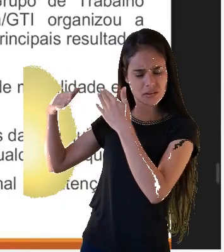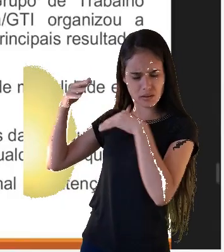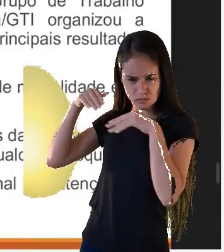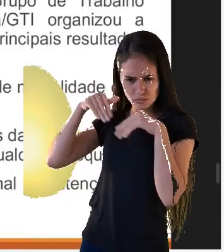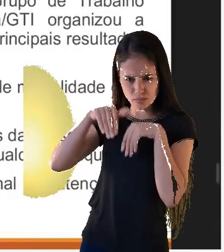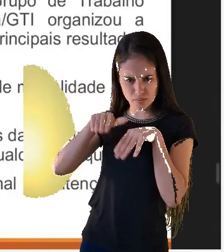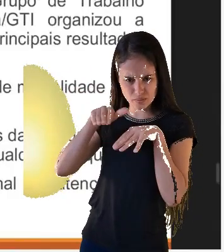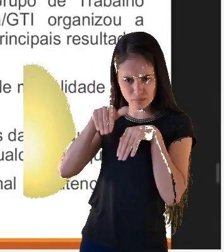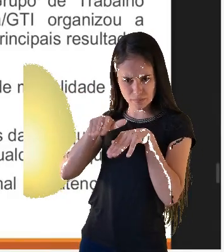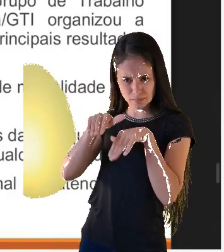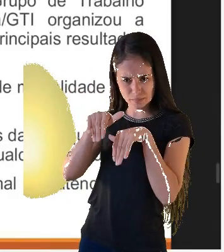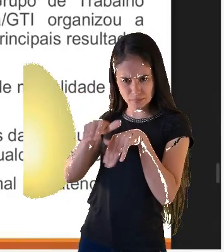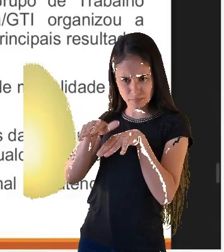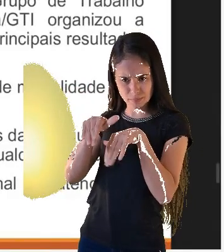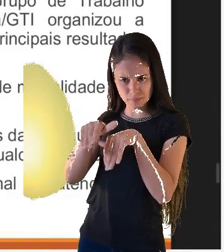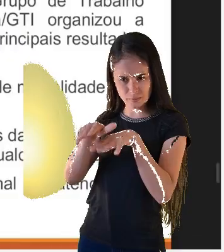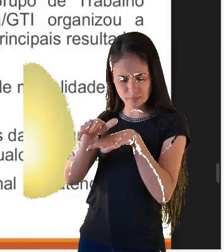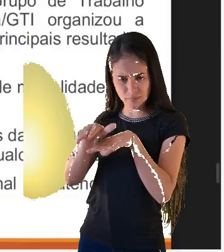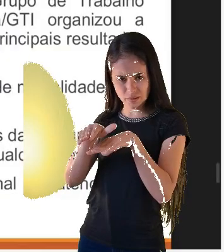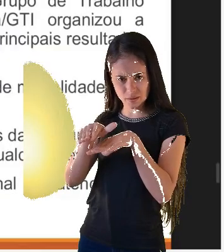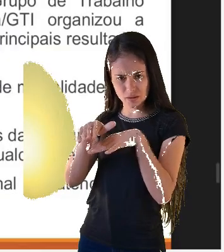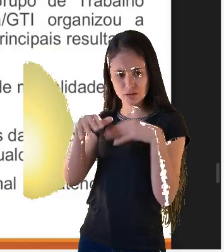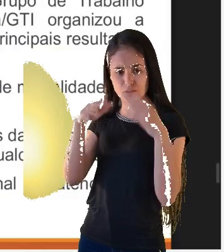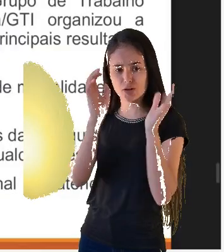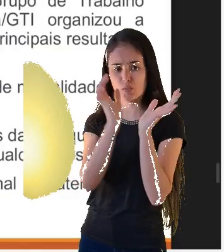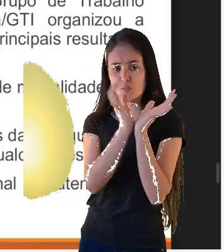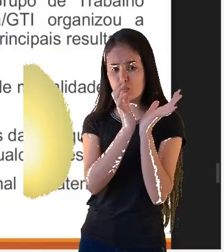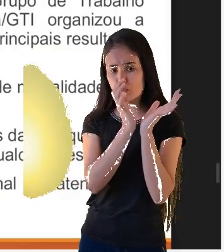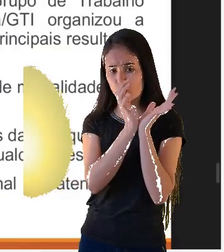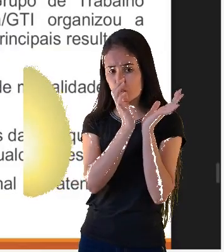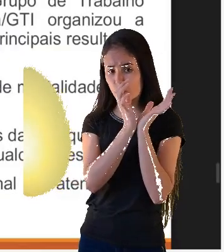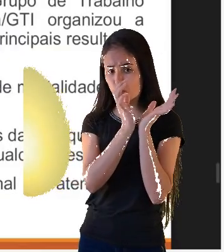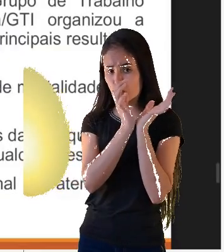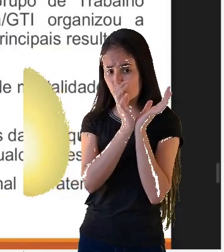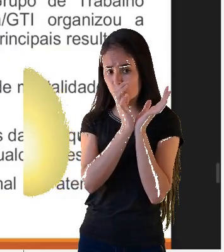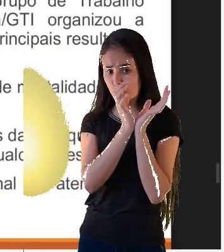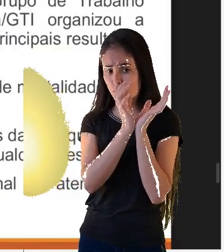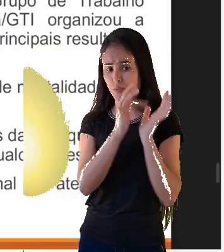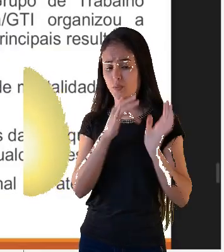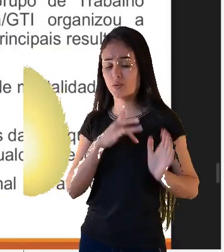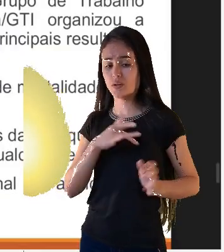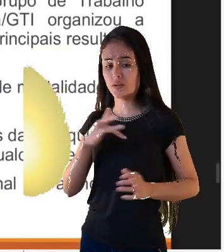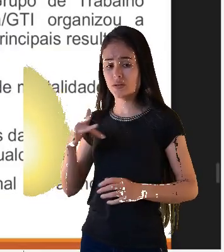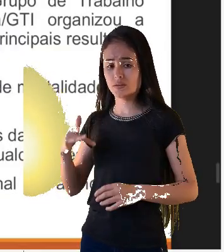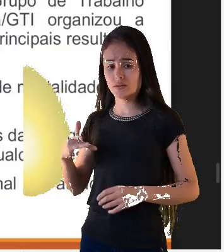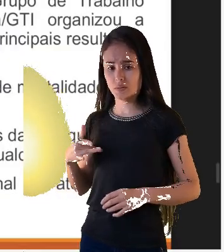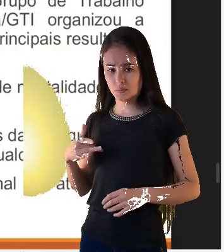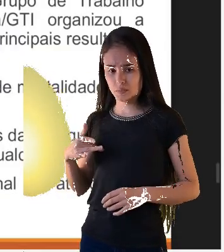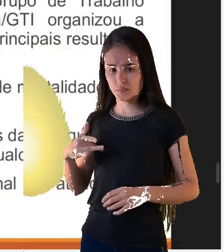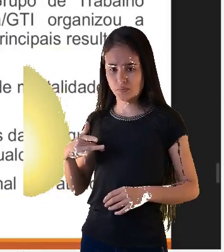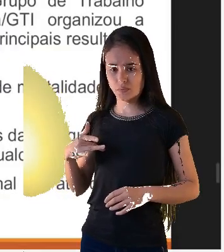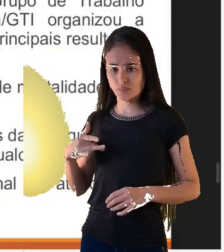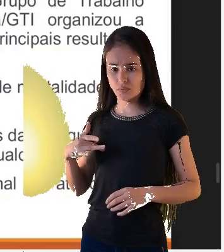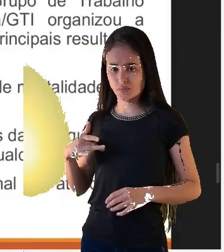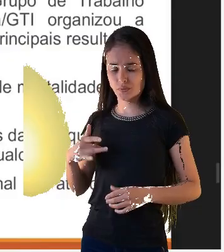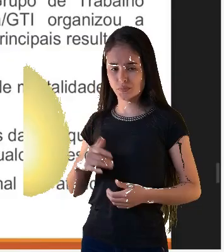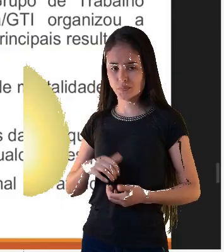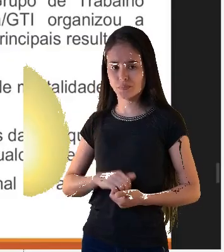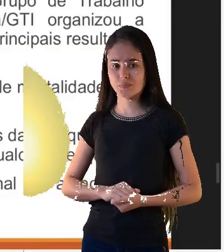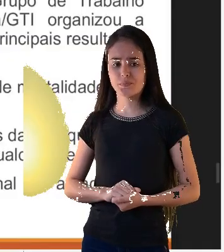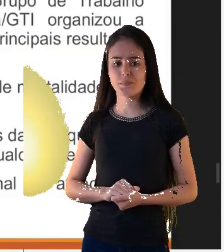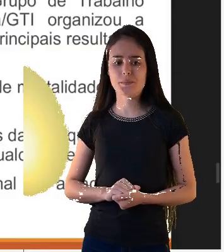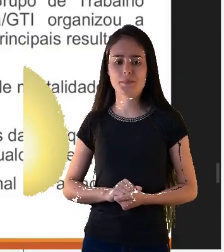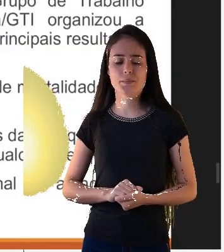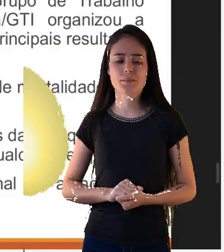Como eu falei, né, lá naquela marcha foi criado um subgrupo, né? Esse subgrupo era um grupo